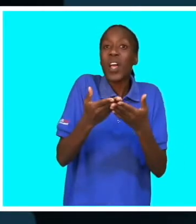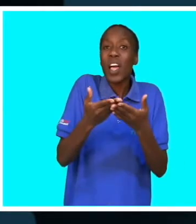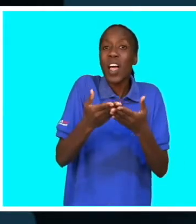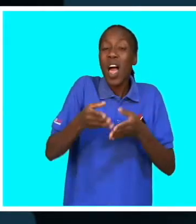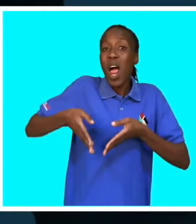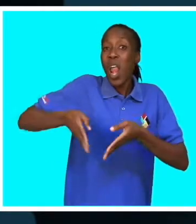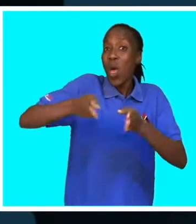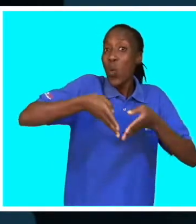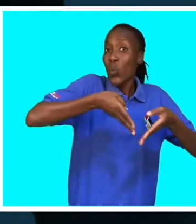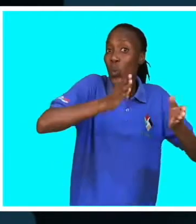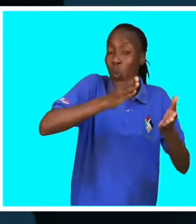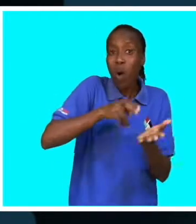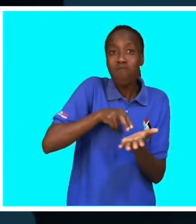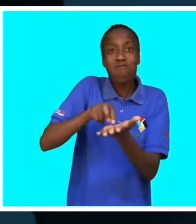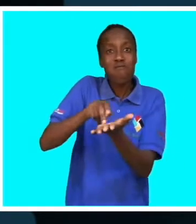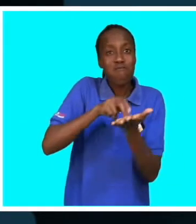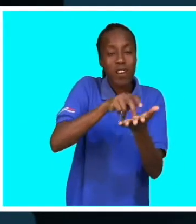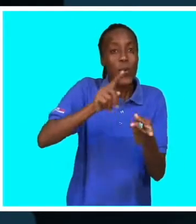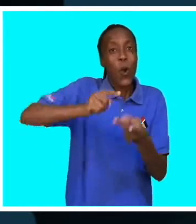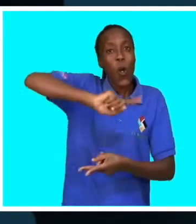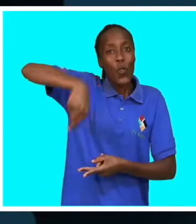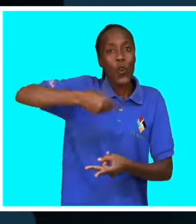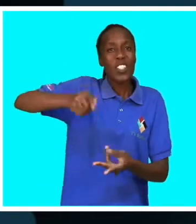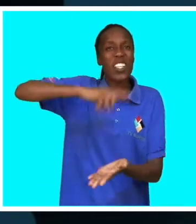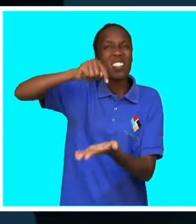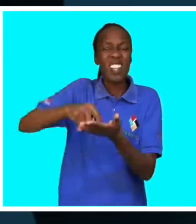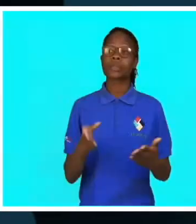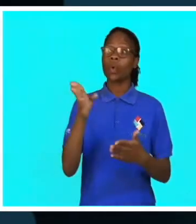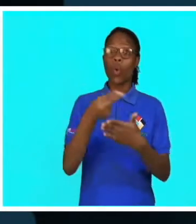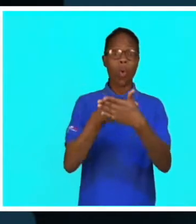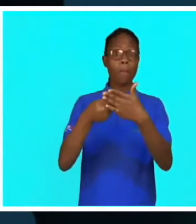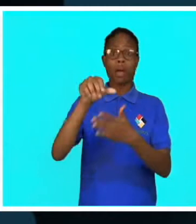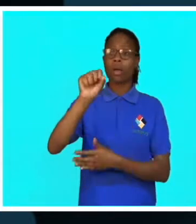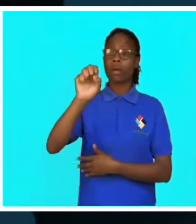nossas ruas ou nas nossas cidades, só há lixo.